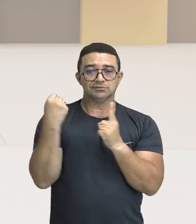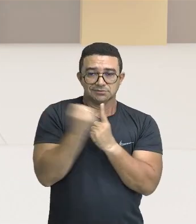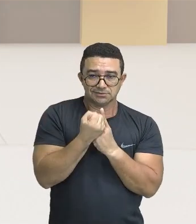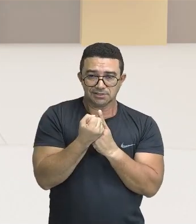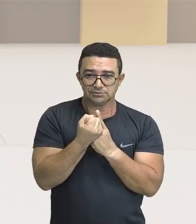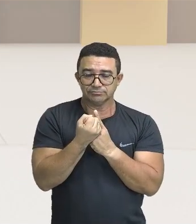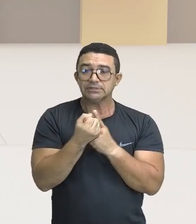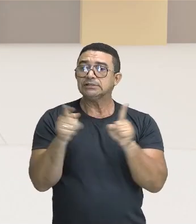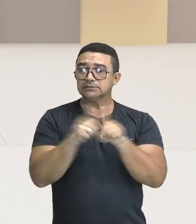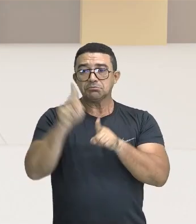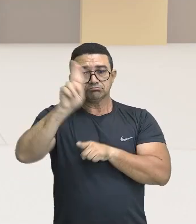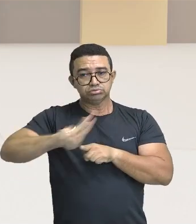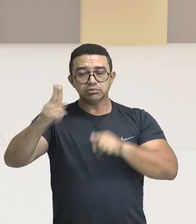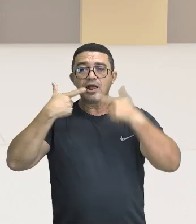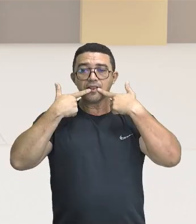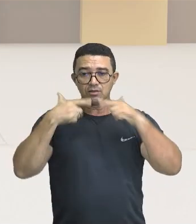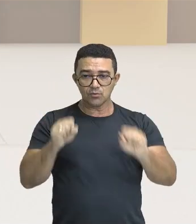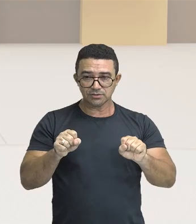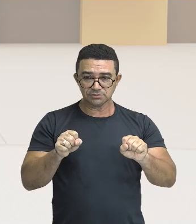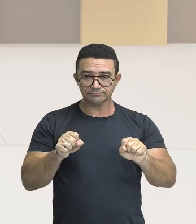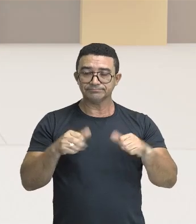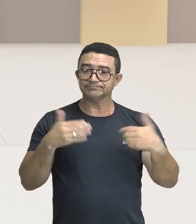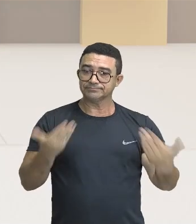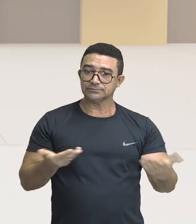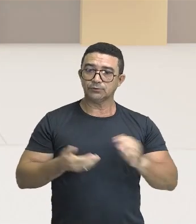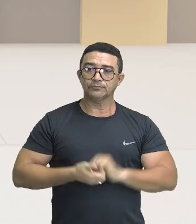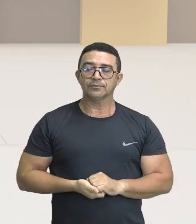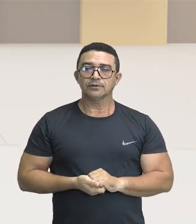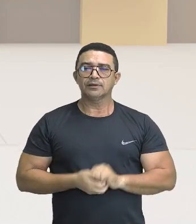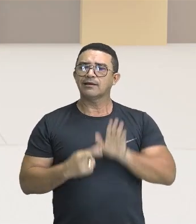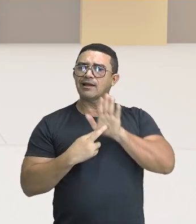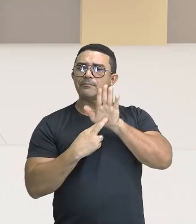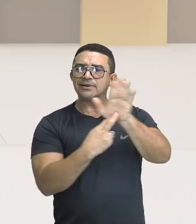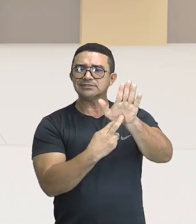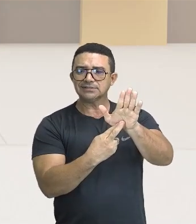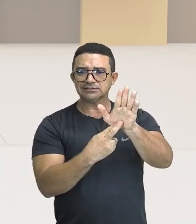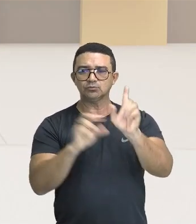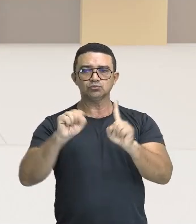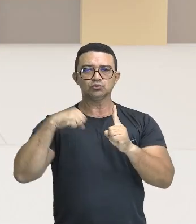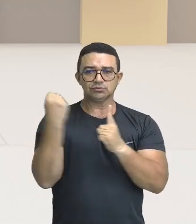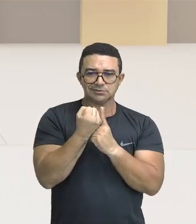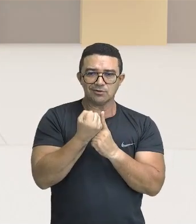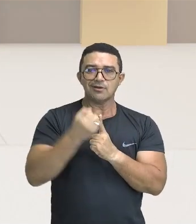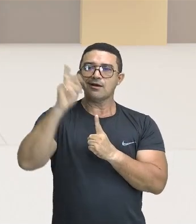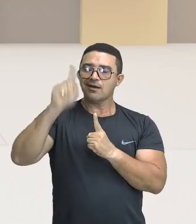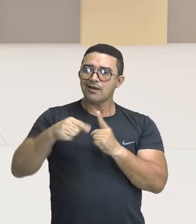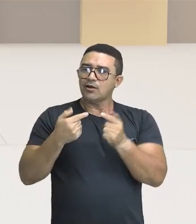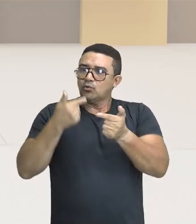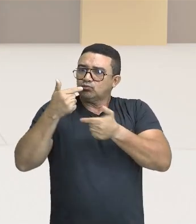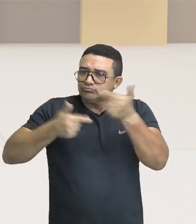através da linguagem. A representação social, então, é uma atividade de